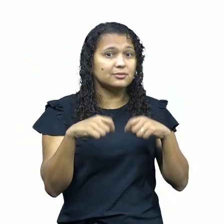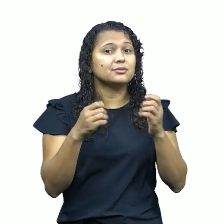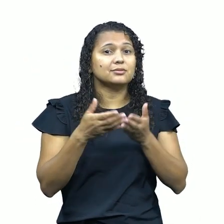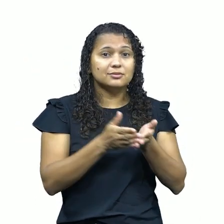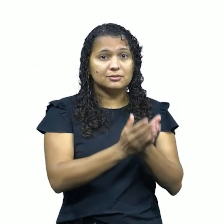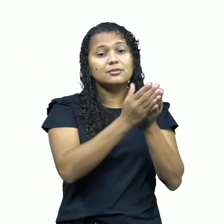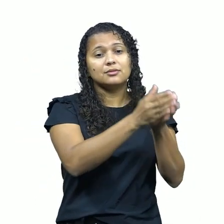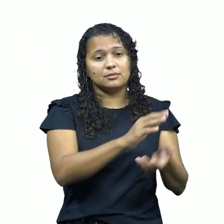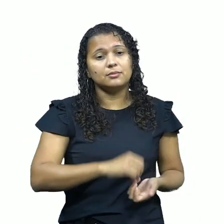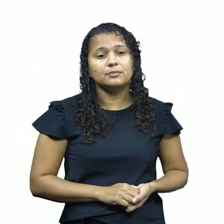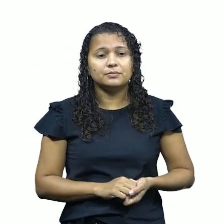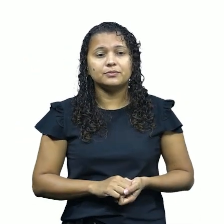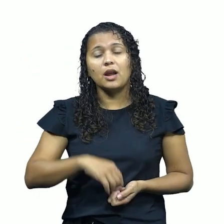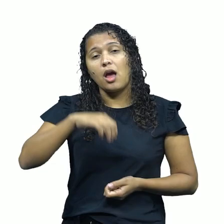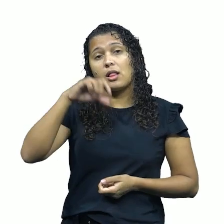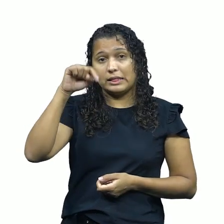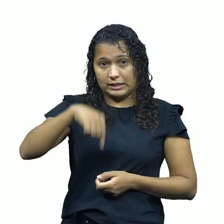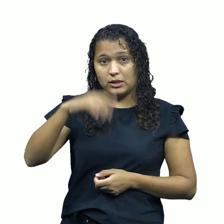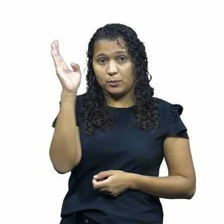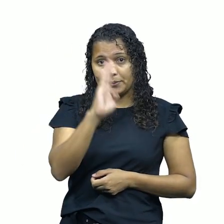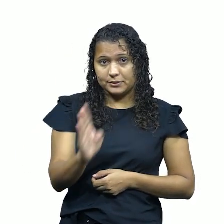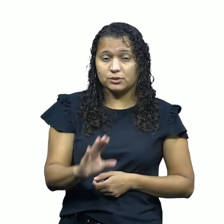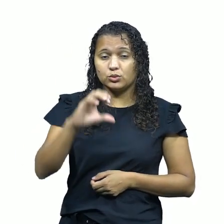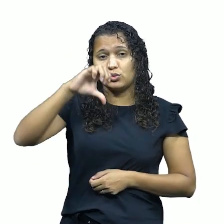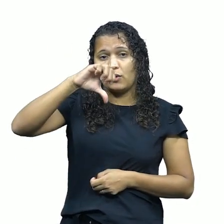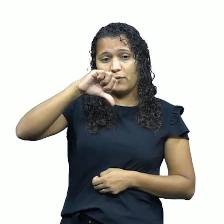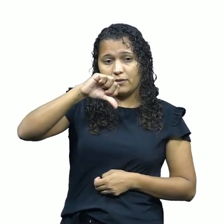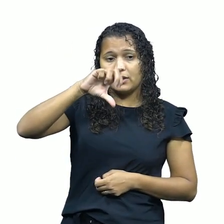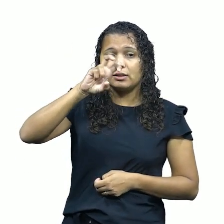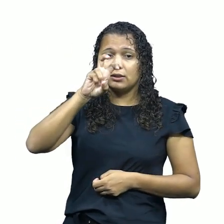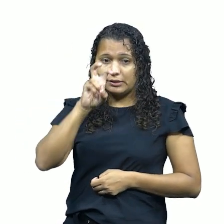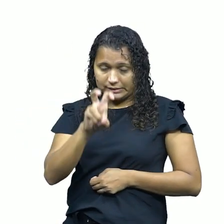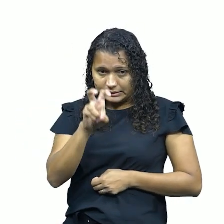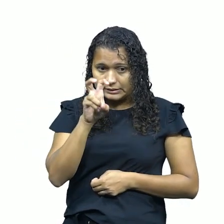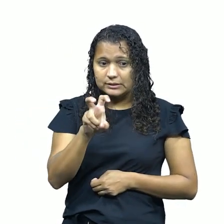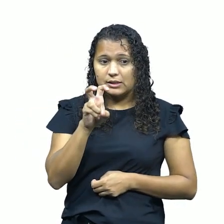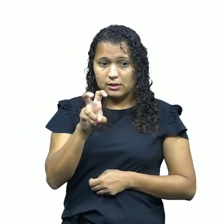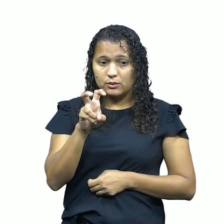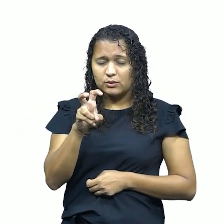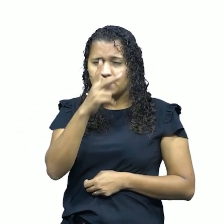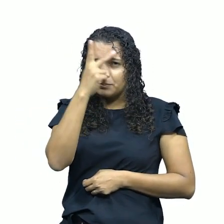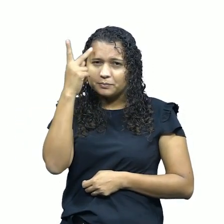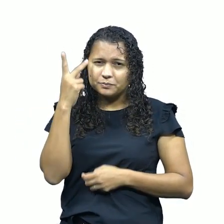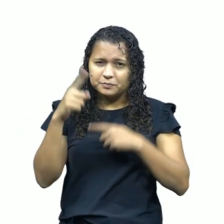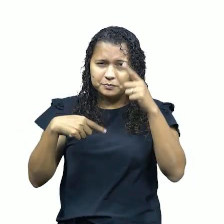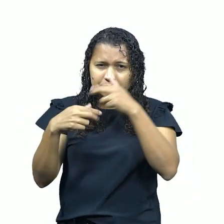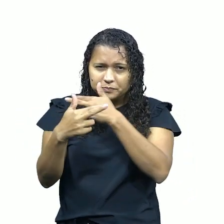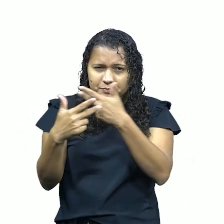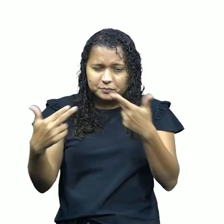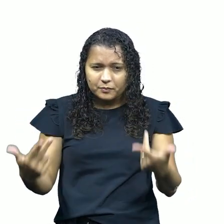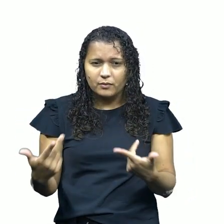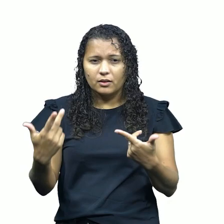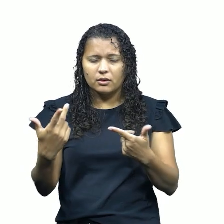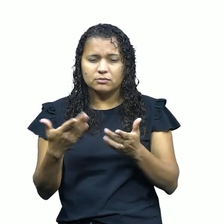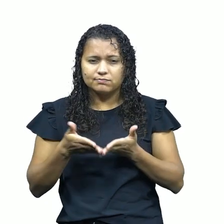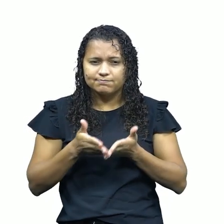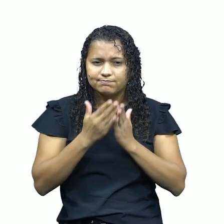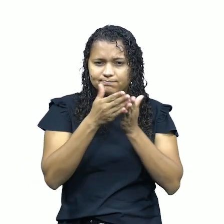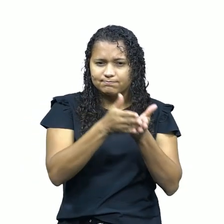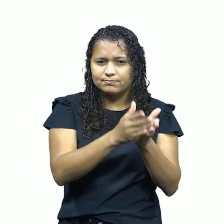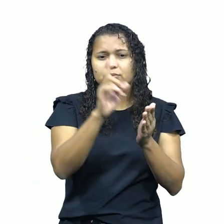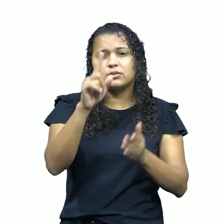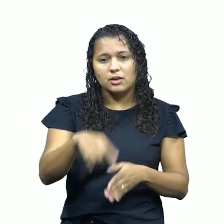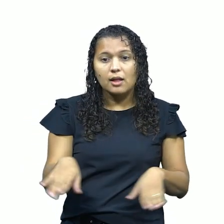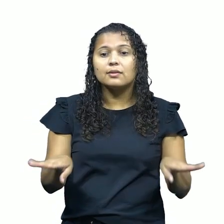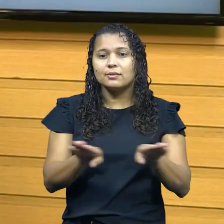mar. E no Brasil, 95% das nossas exportações de produtos, eles são escoados via